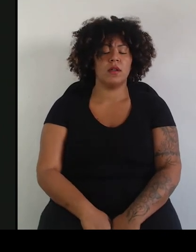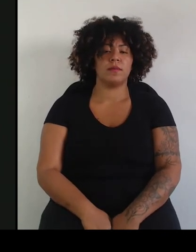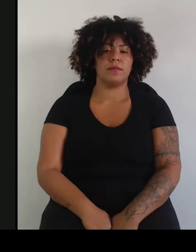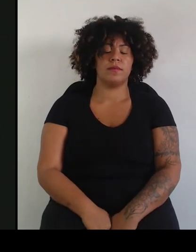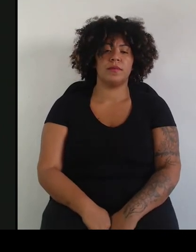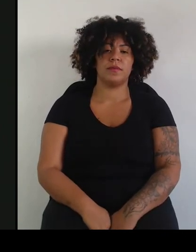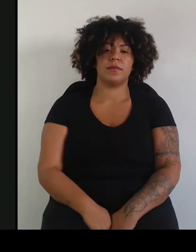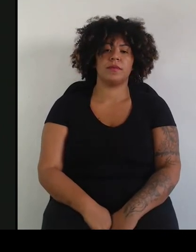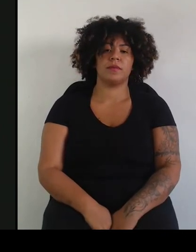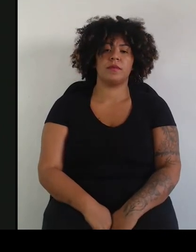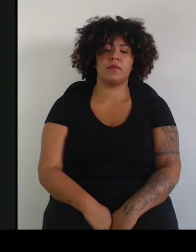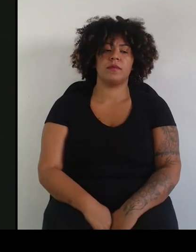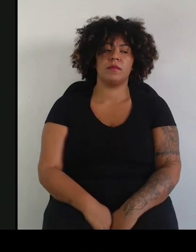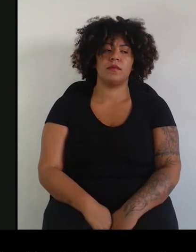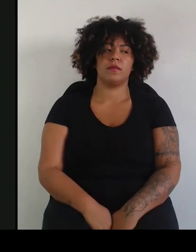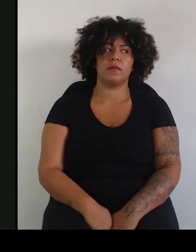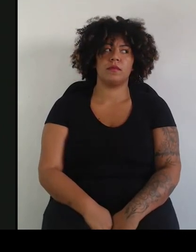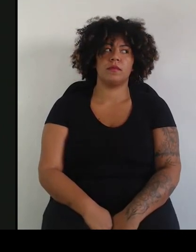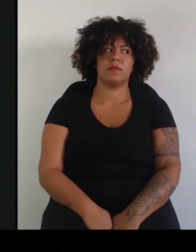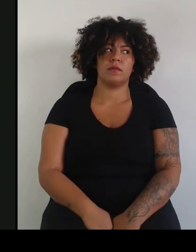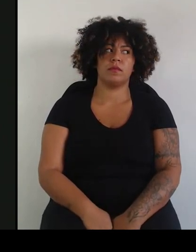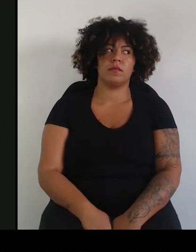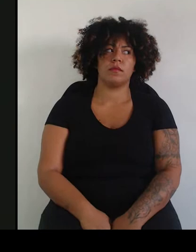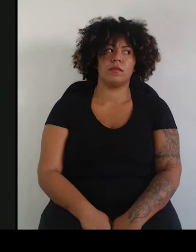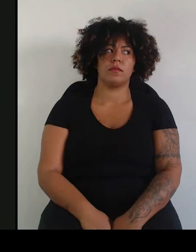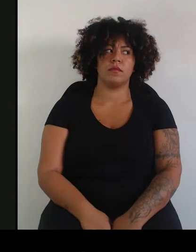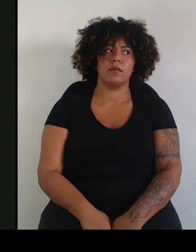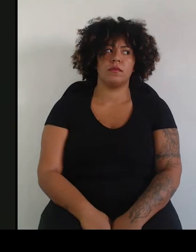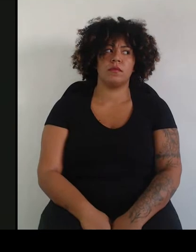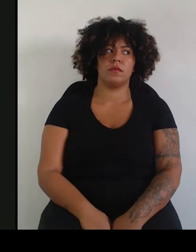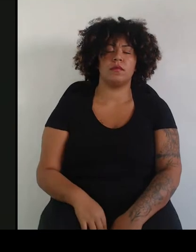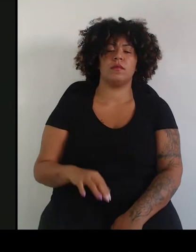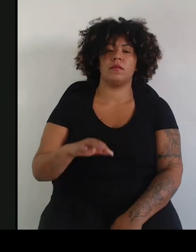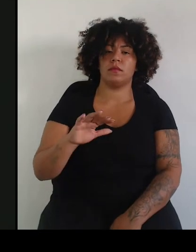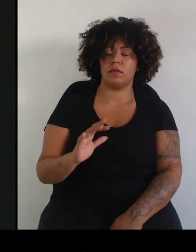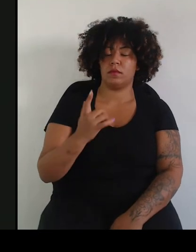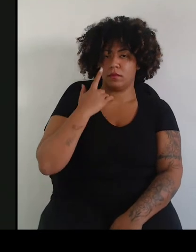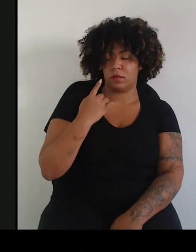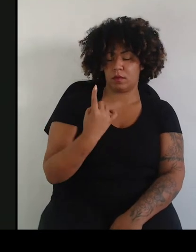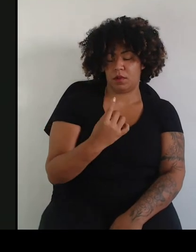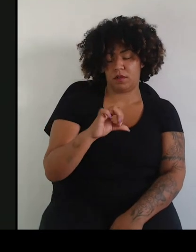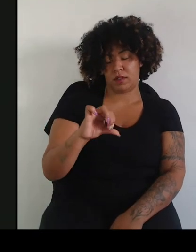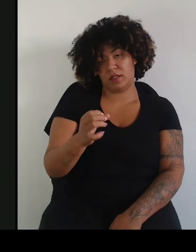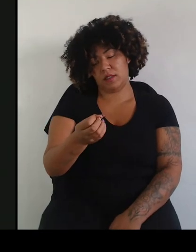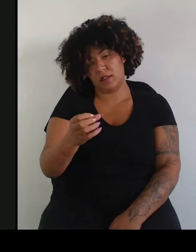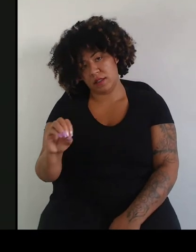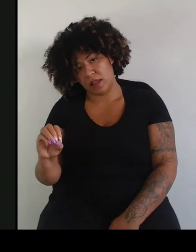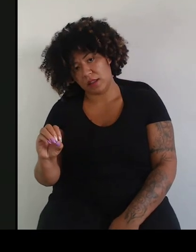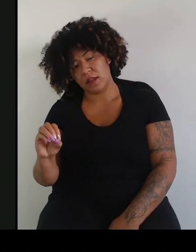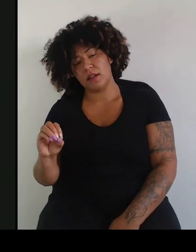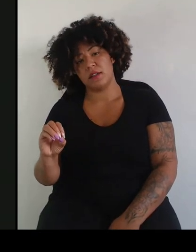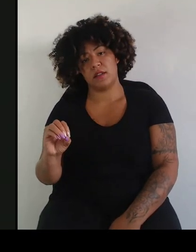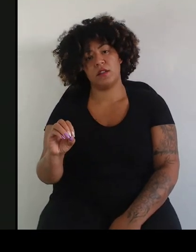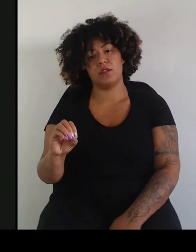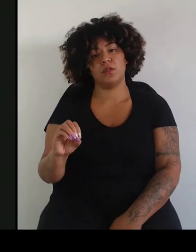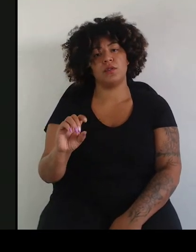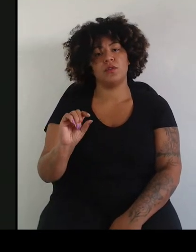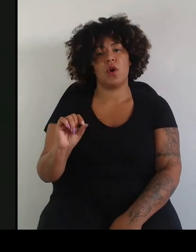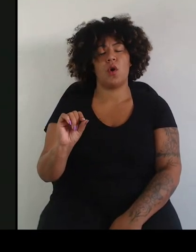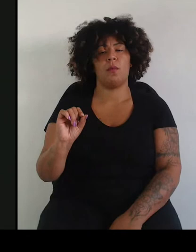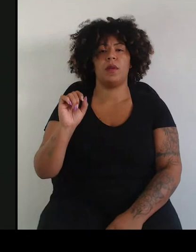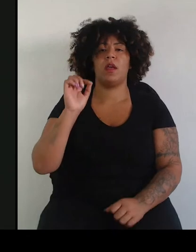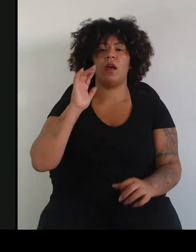ensaio Leila Speed 1960 de Morris sobre o Enigma do corpo que